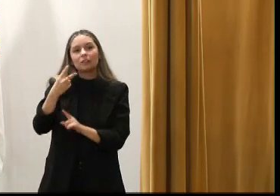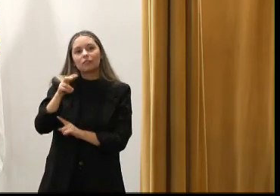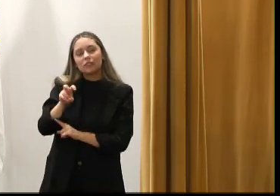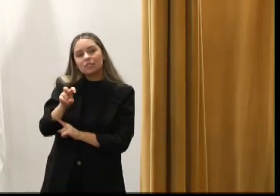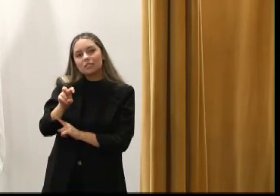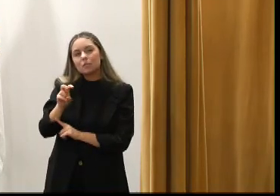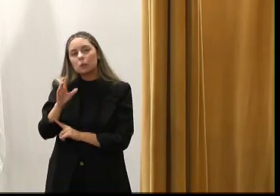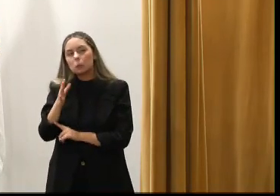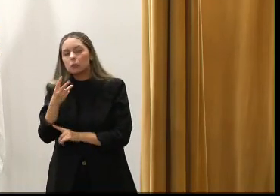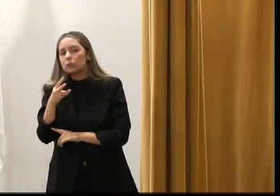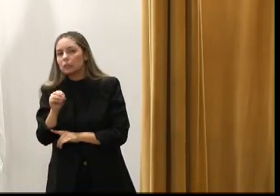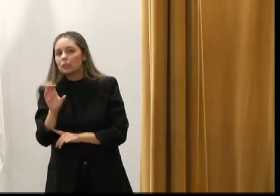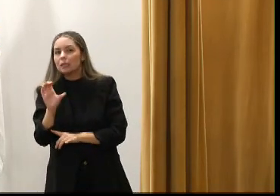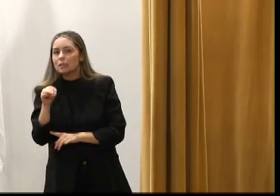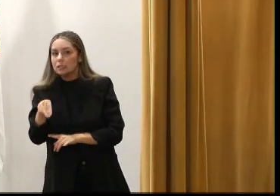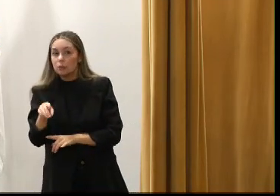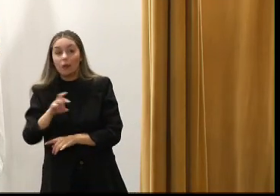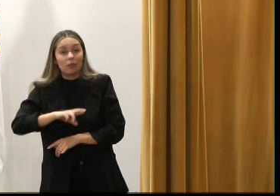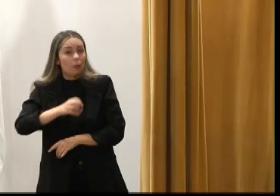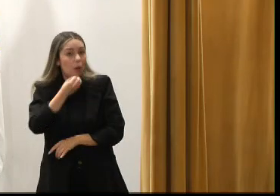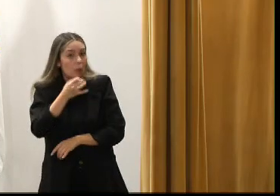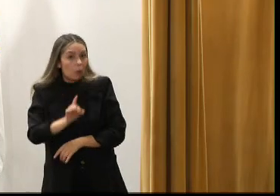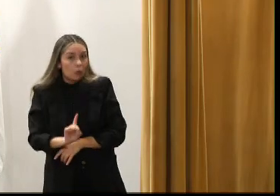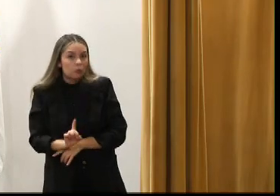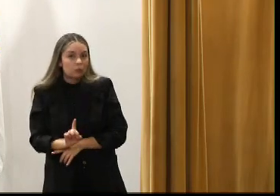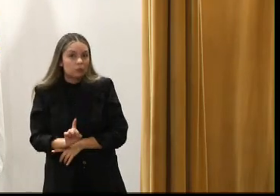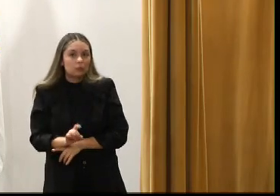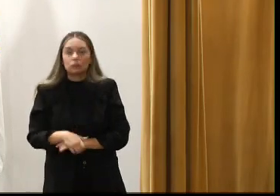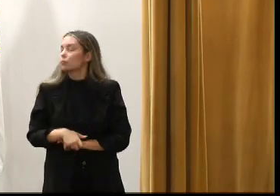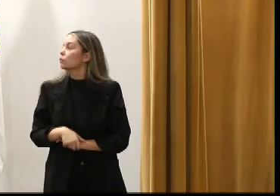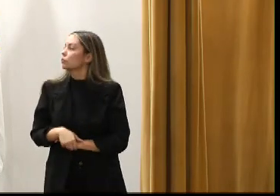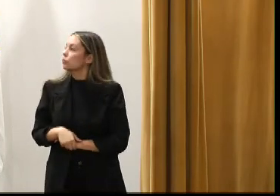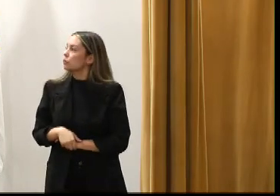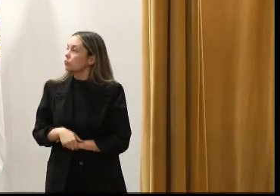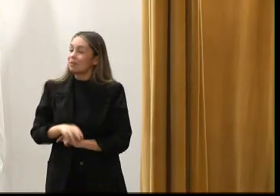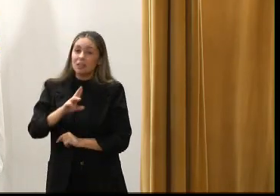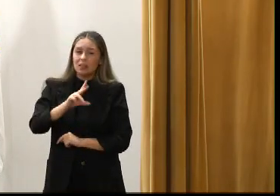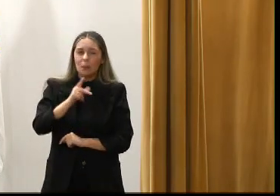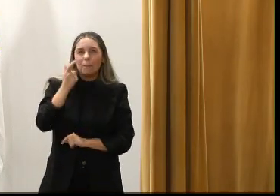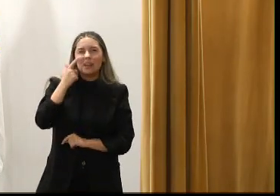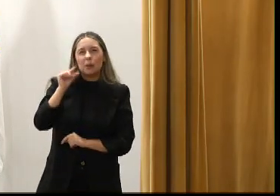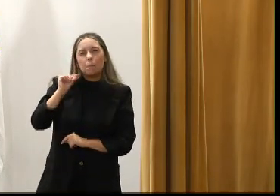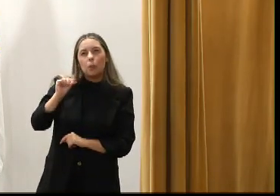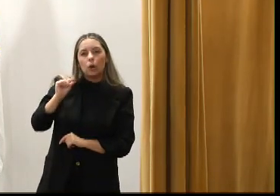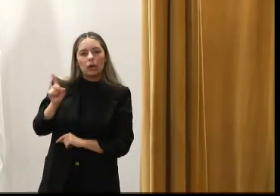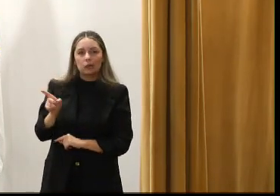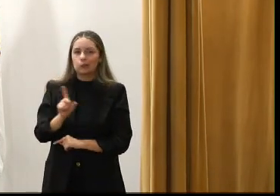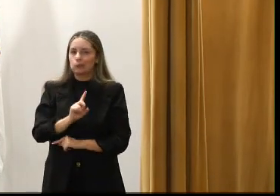30 centímetros, o que não é pouco. E eu vou mostrar para vocês por que não é pouco.